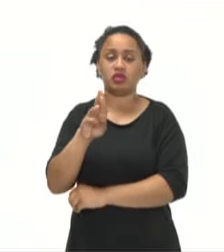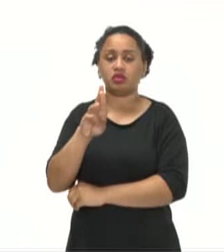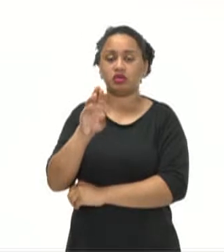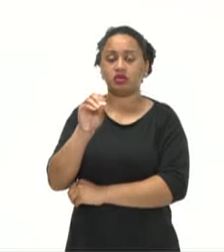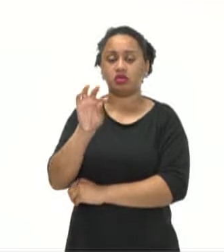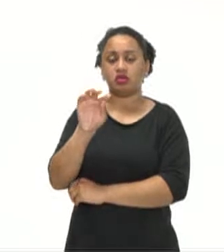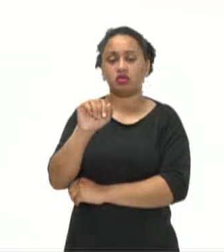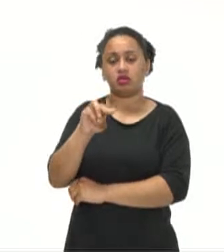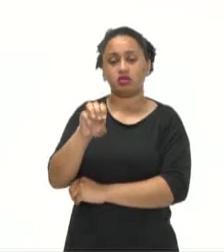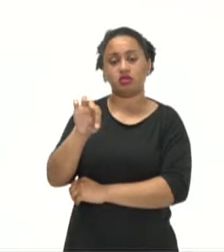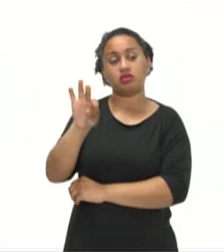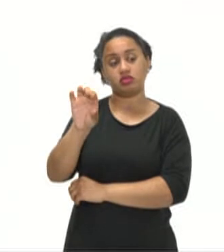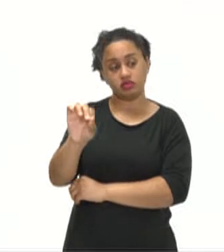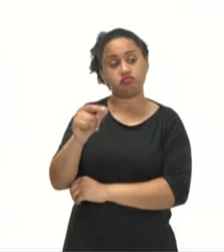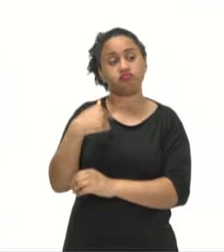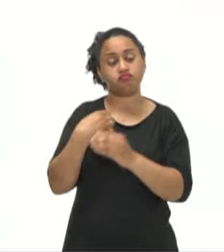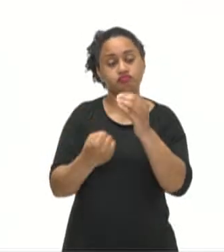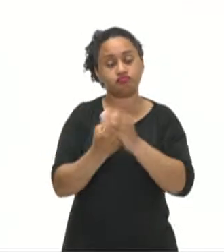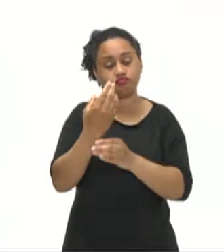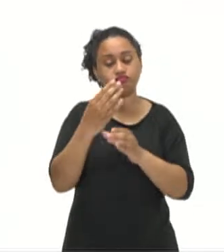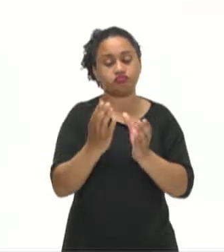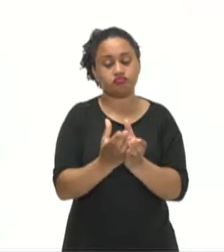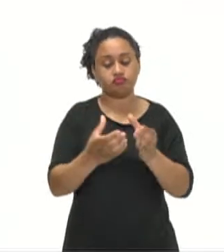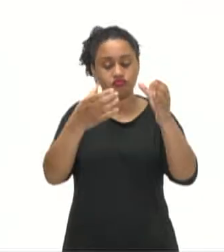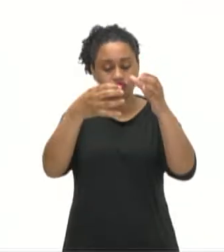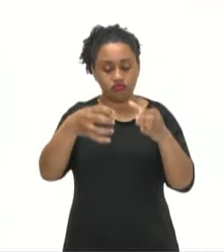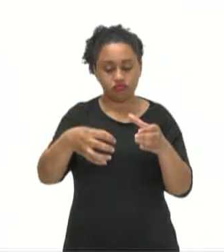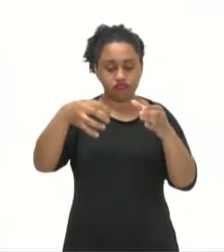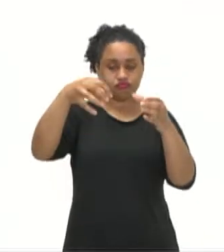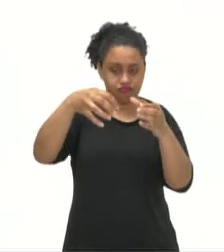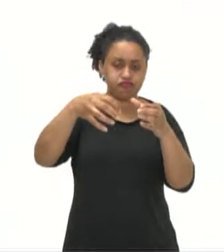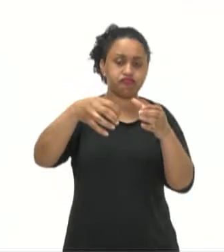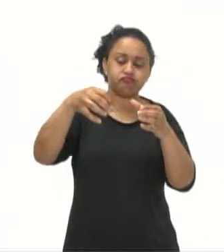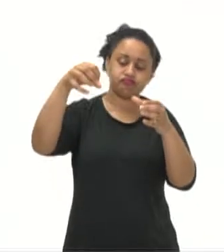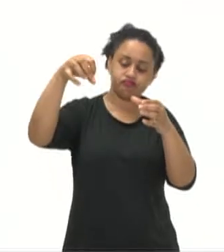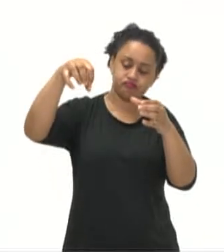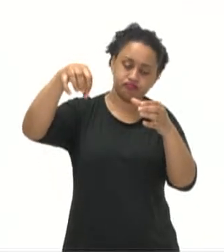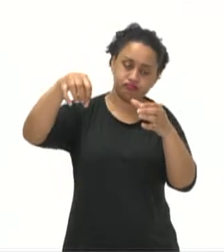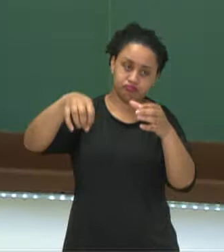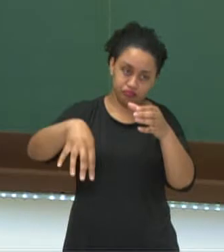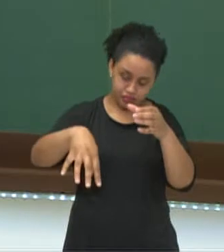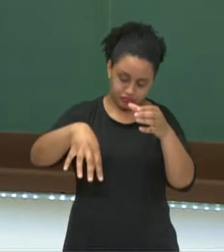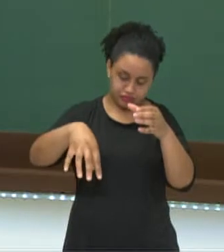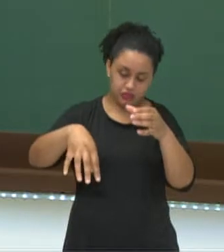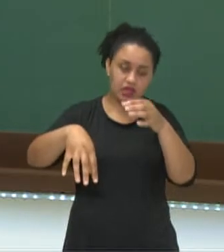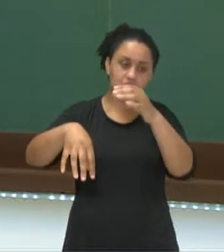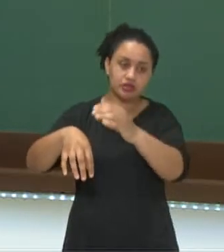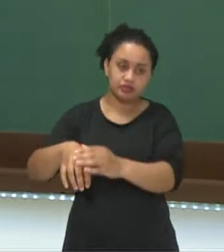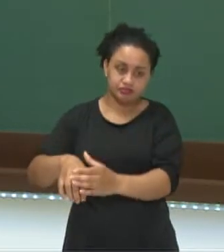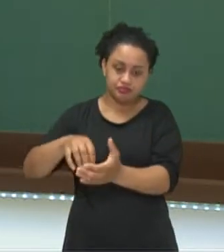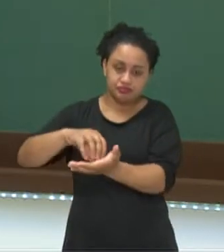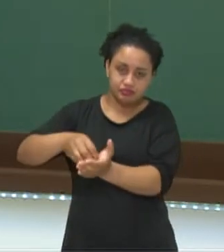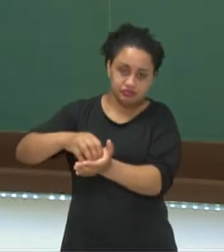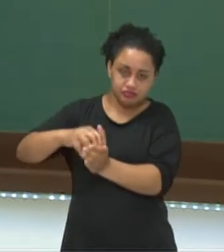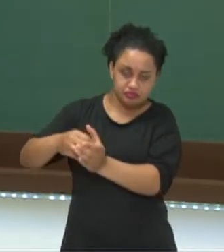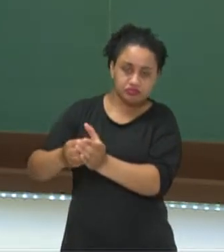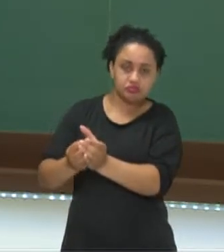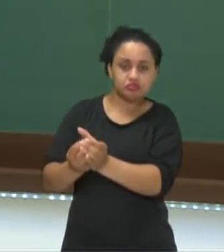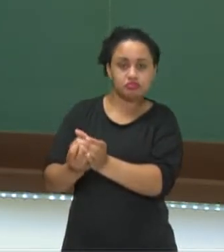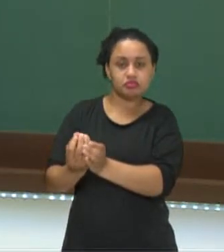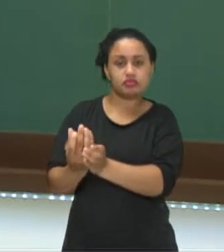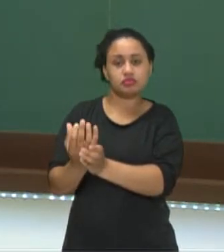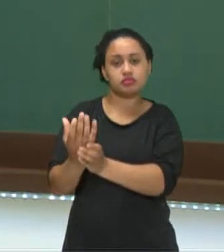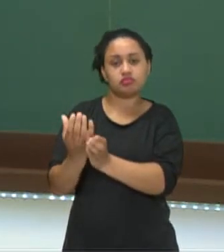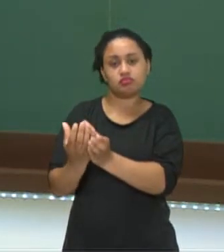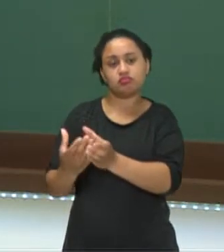Então, é a formação de um broto, tá? Como vocês podem ver na imagem. Esse broto vai se desprender do corpo do